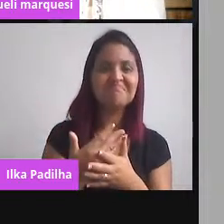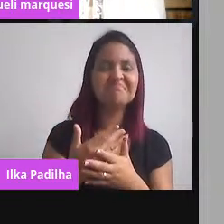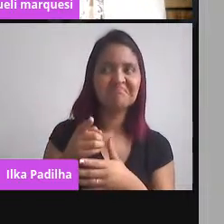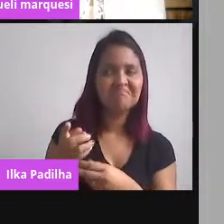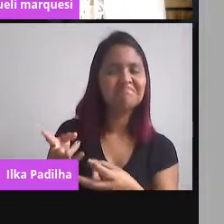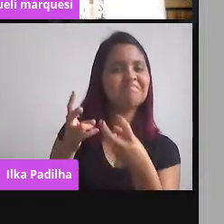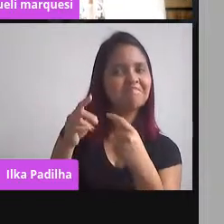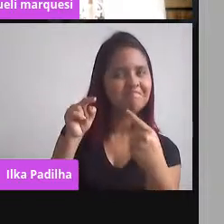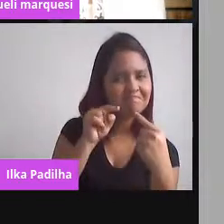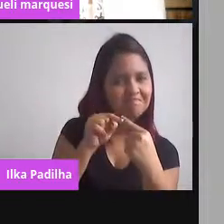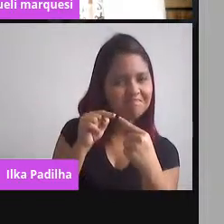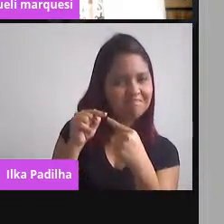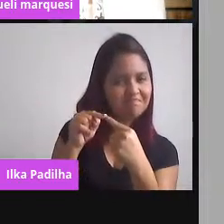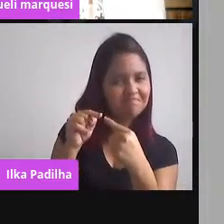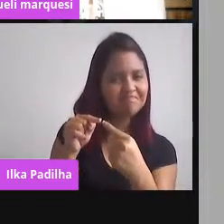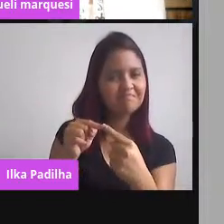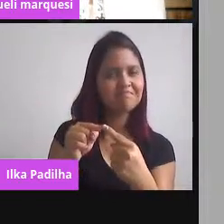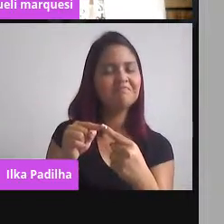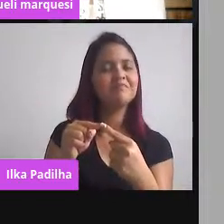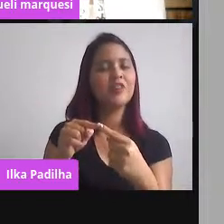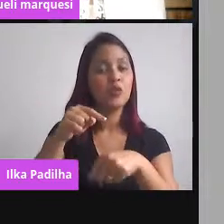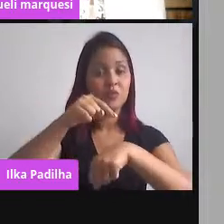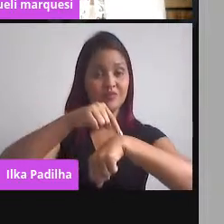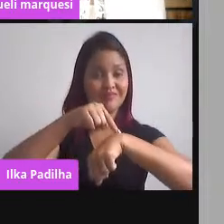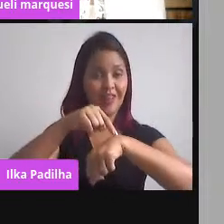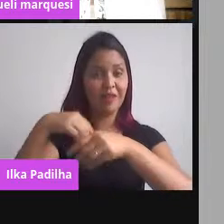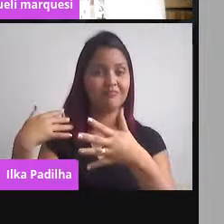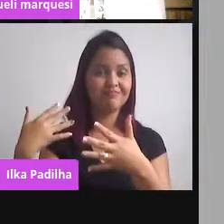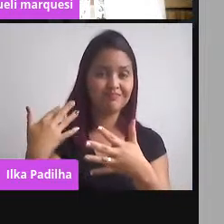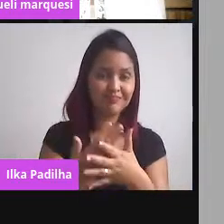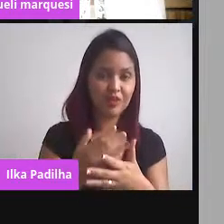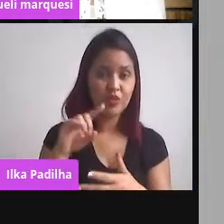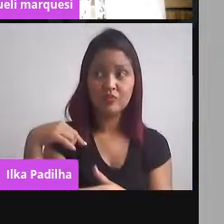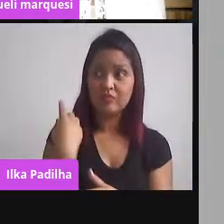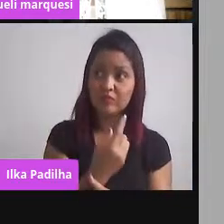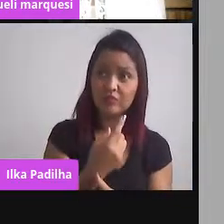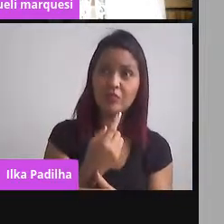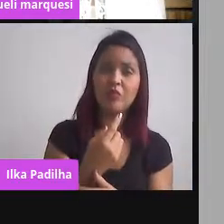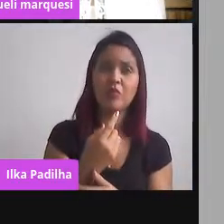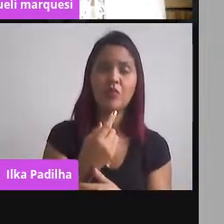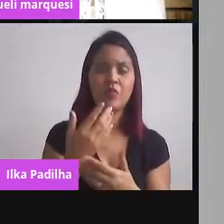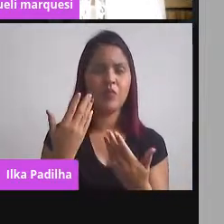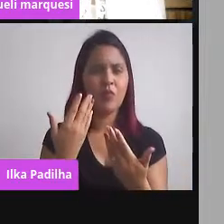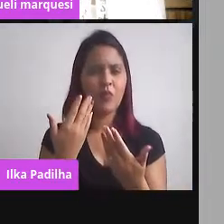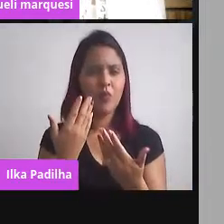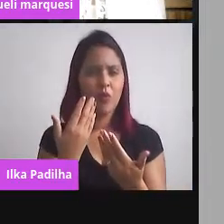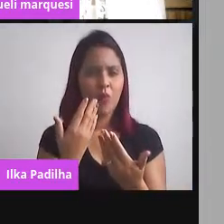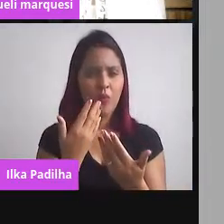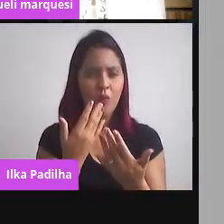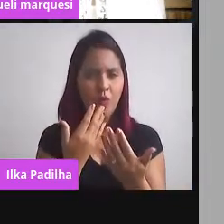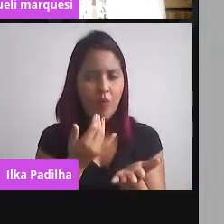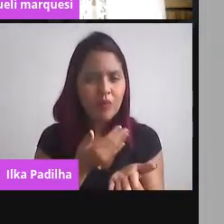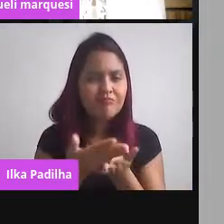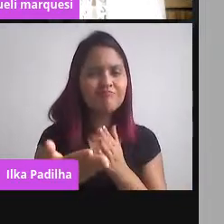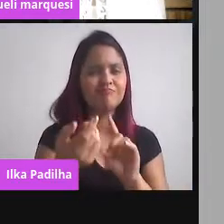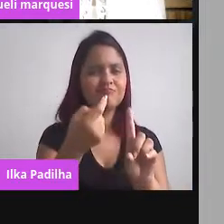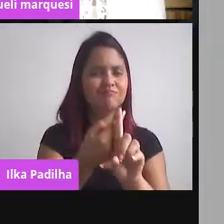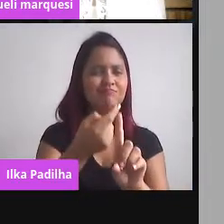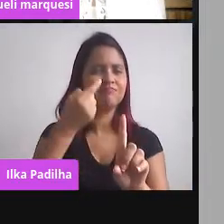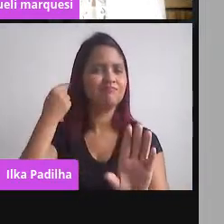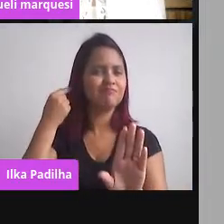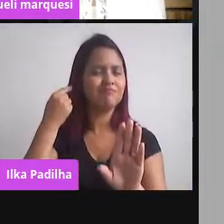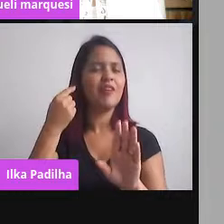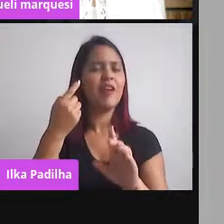do tempo, né? E se nós formos fazer uma breve retrospectiva, nós chegamos ao